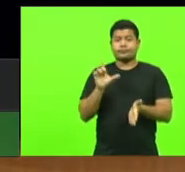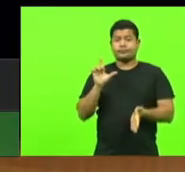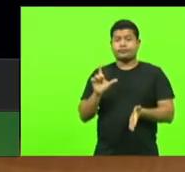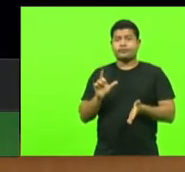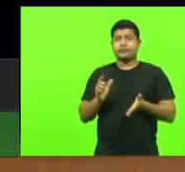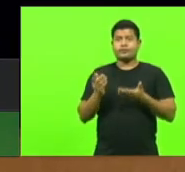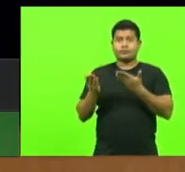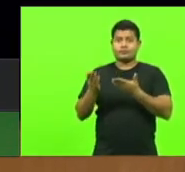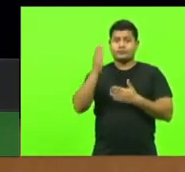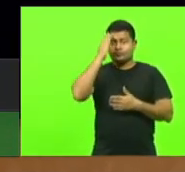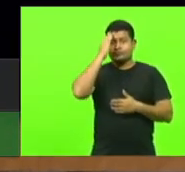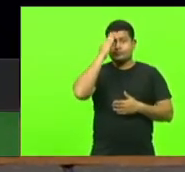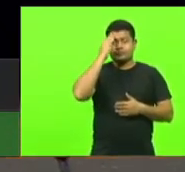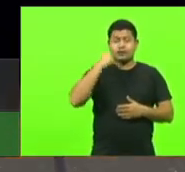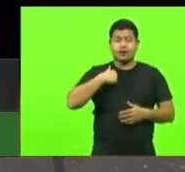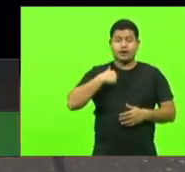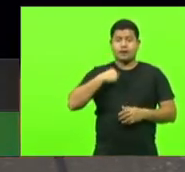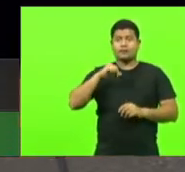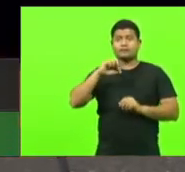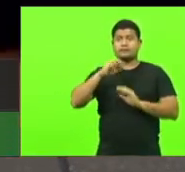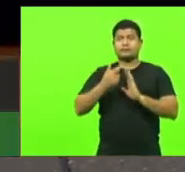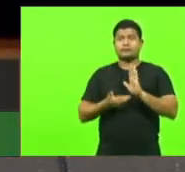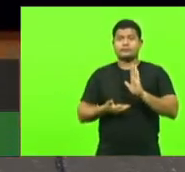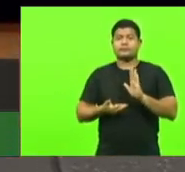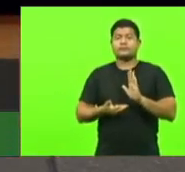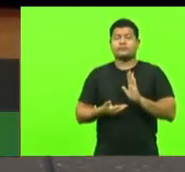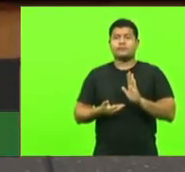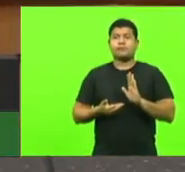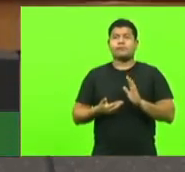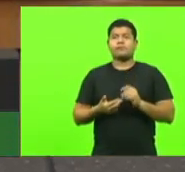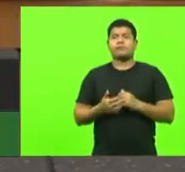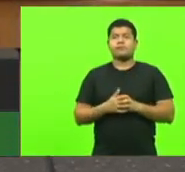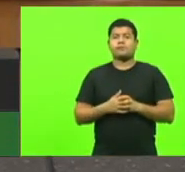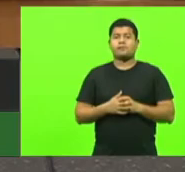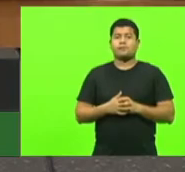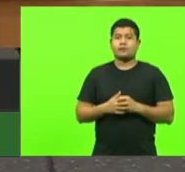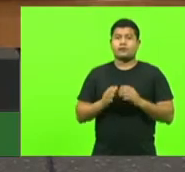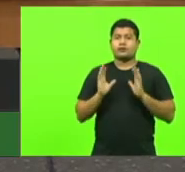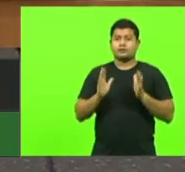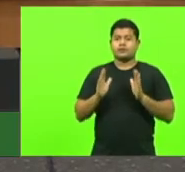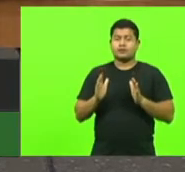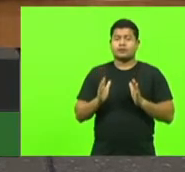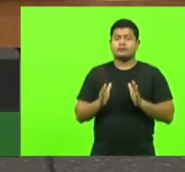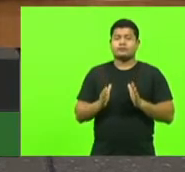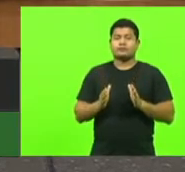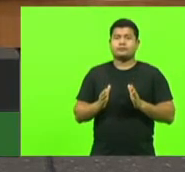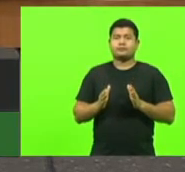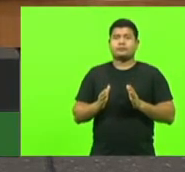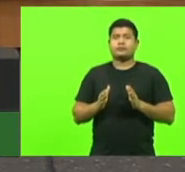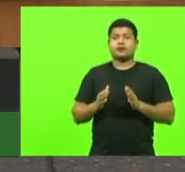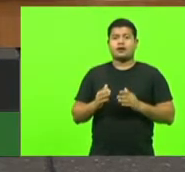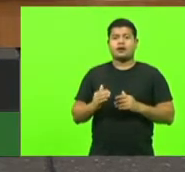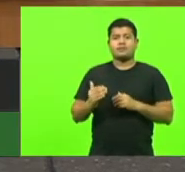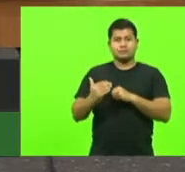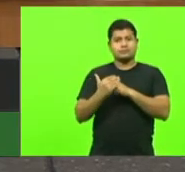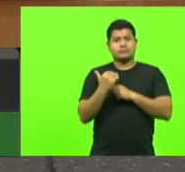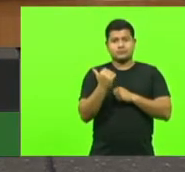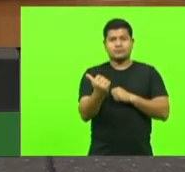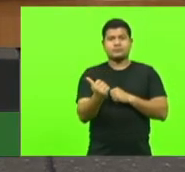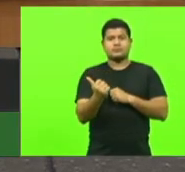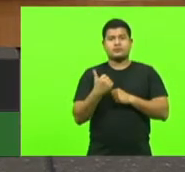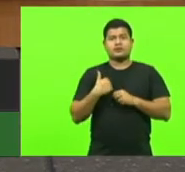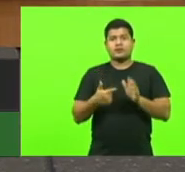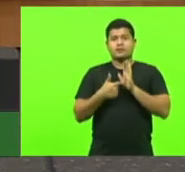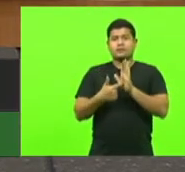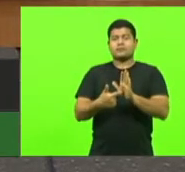já sabia que eu era relator, deputado Zé Milton. E já me intimou para que eu